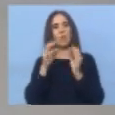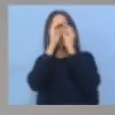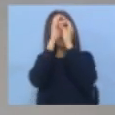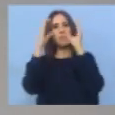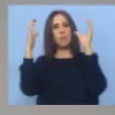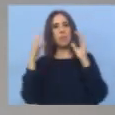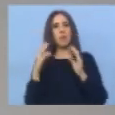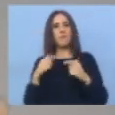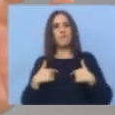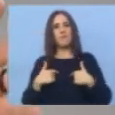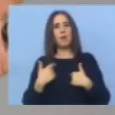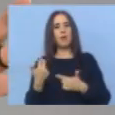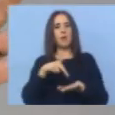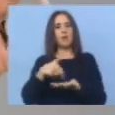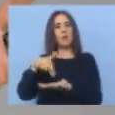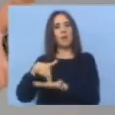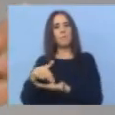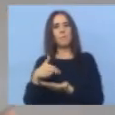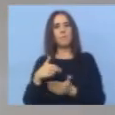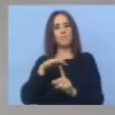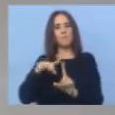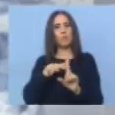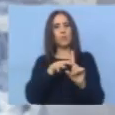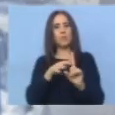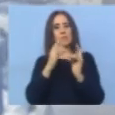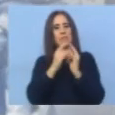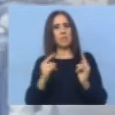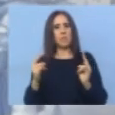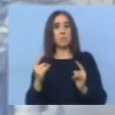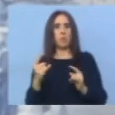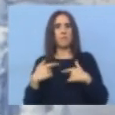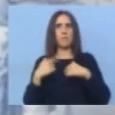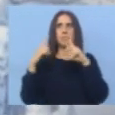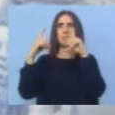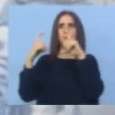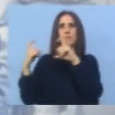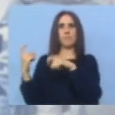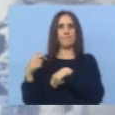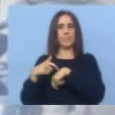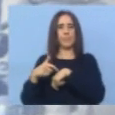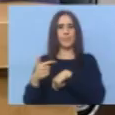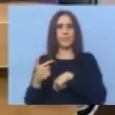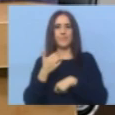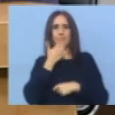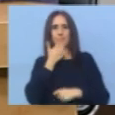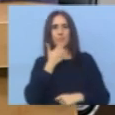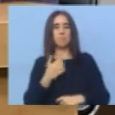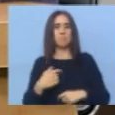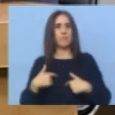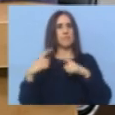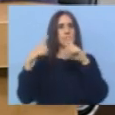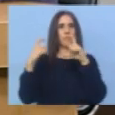dia fazemos selfies, não é? Queremos capturar o momento, não é? Prender um momento. Prender um momento ali com um selfie e ali ficava